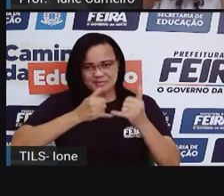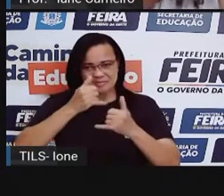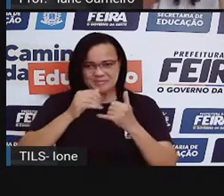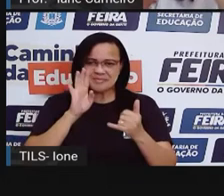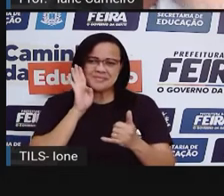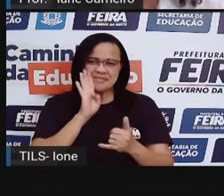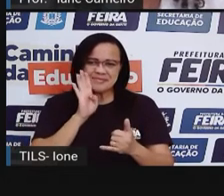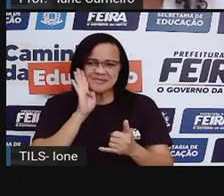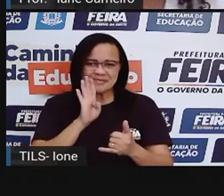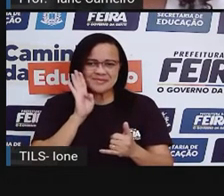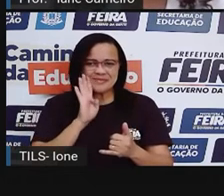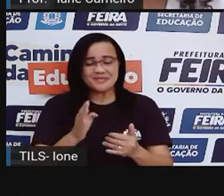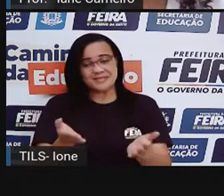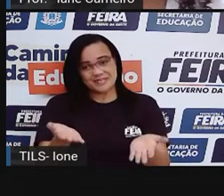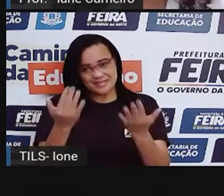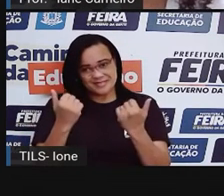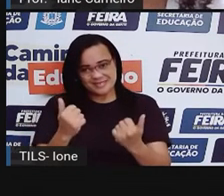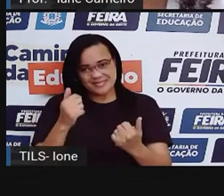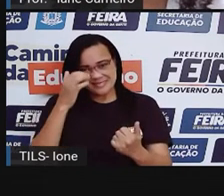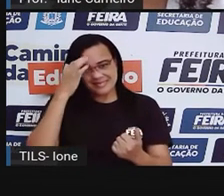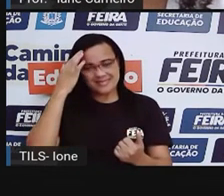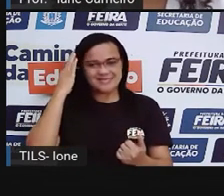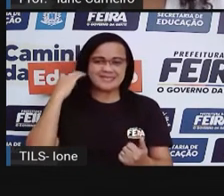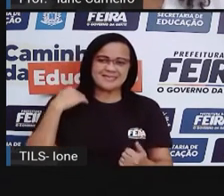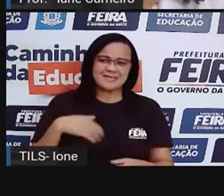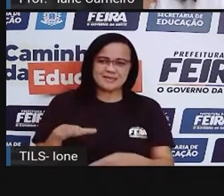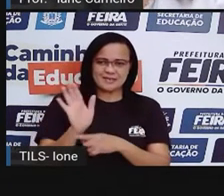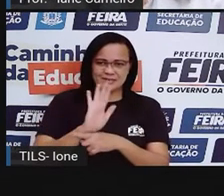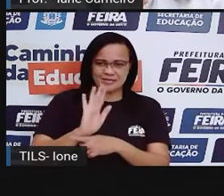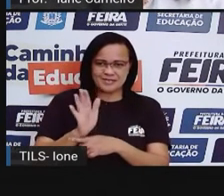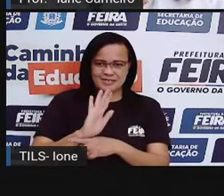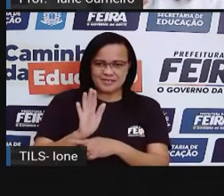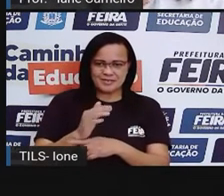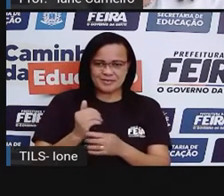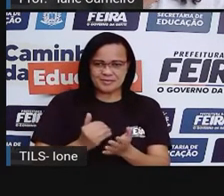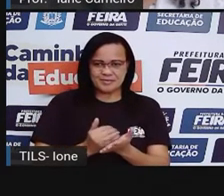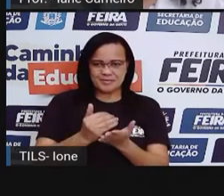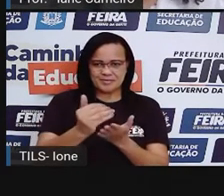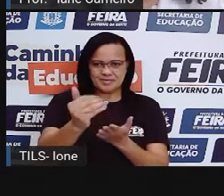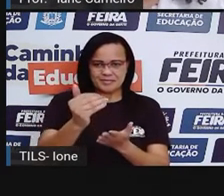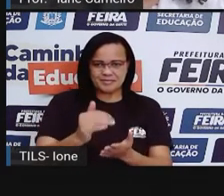vamos lá mais uma vez assistir a essa história.